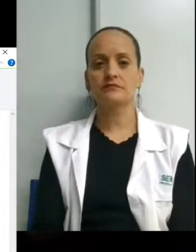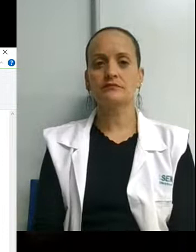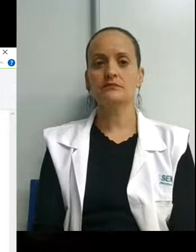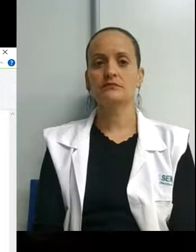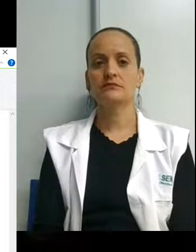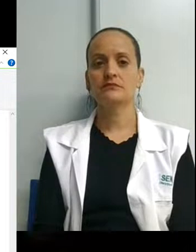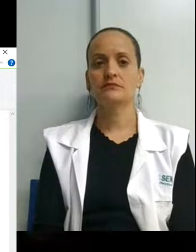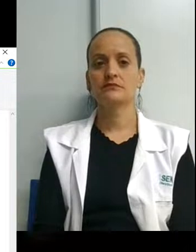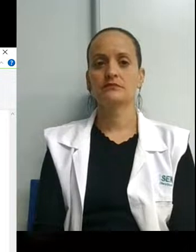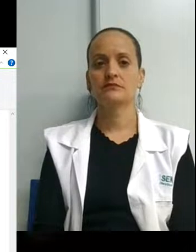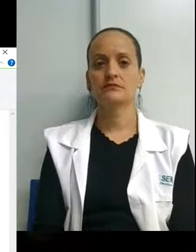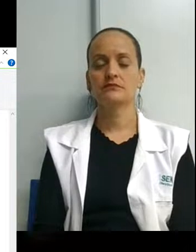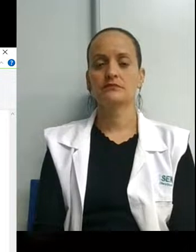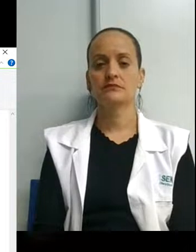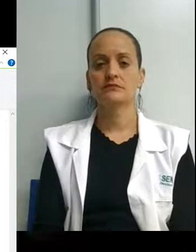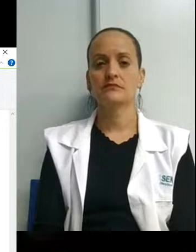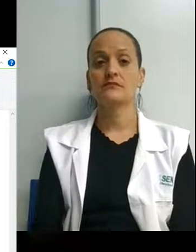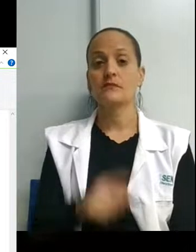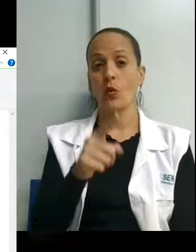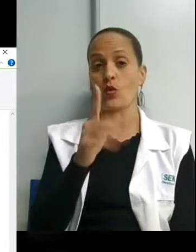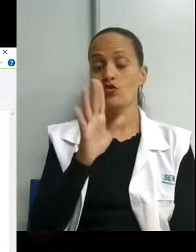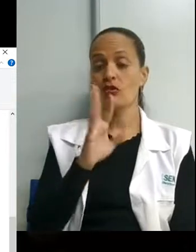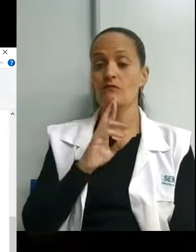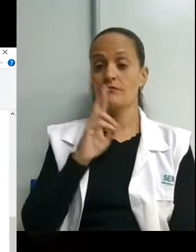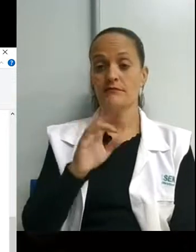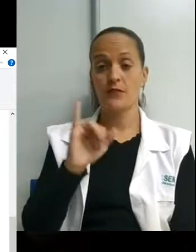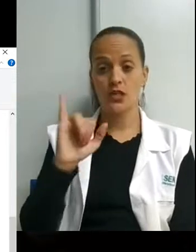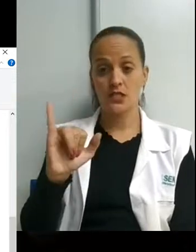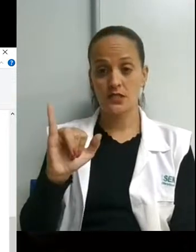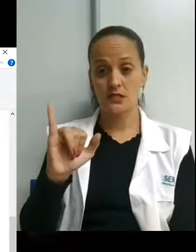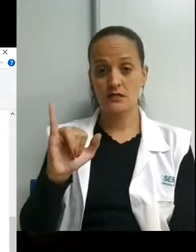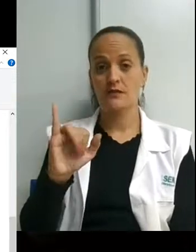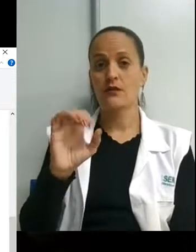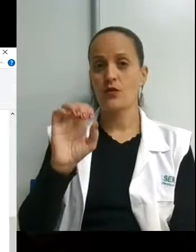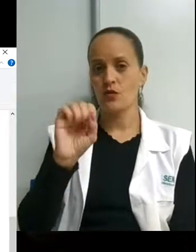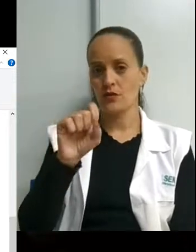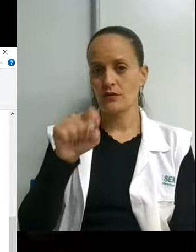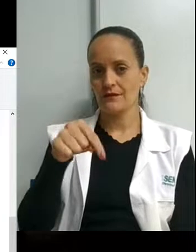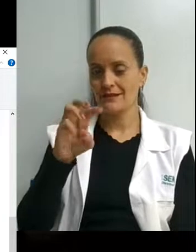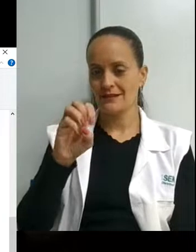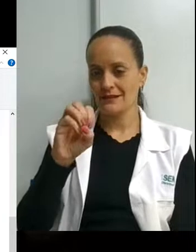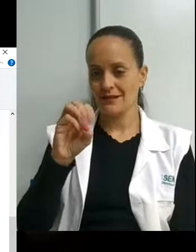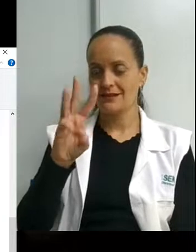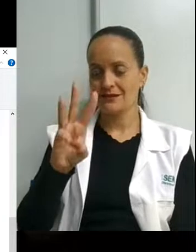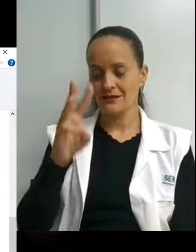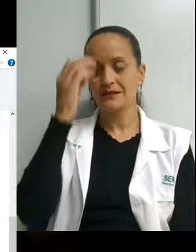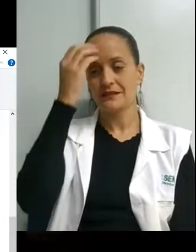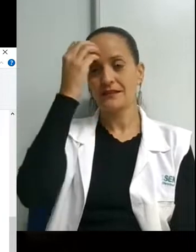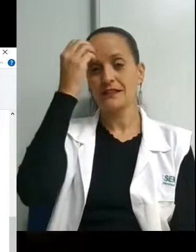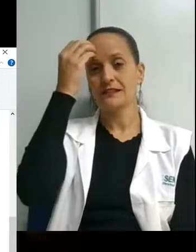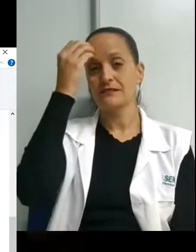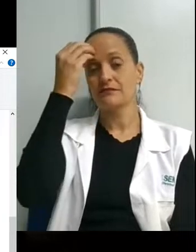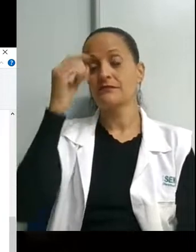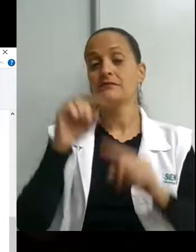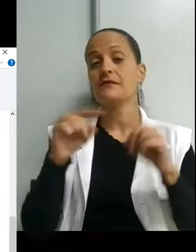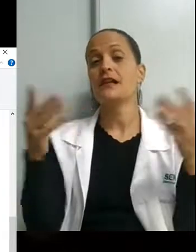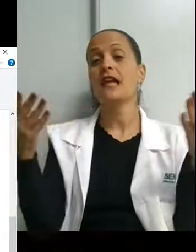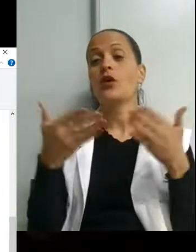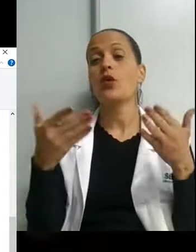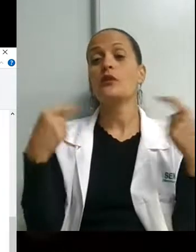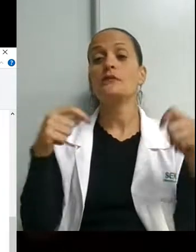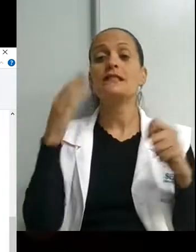8,03. Com esse valor de corrente, eu consigo agora o quê? Encontrar quanto que é a queda de tensão que tem aqui no circuito da luminária.